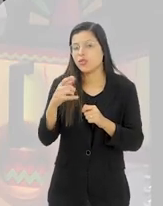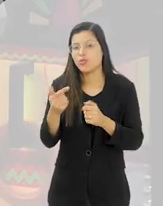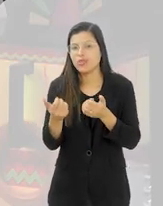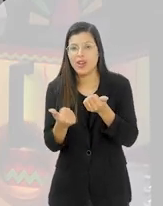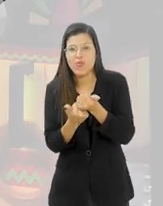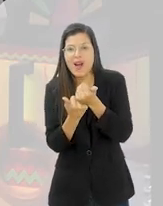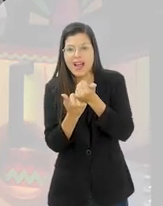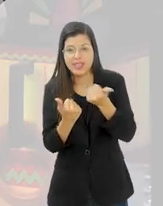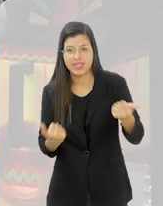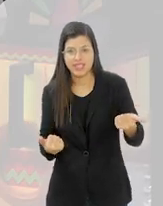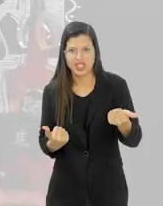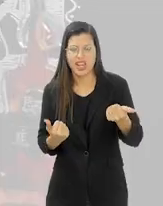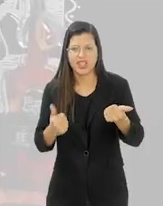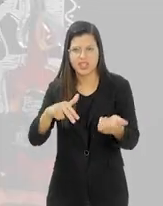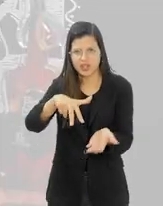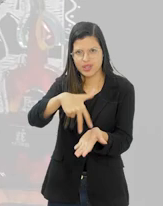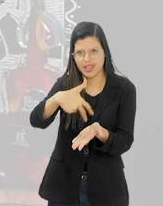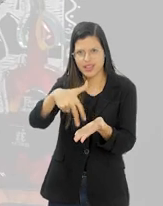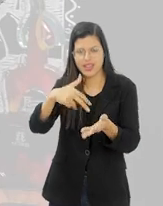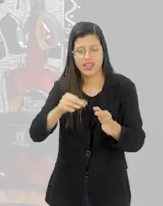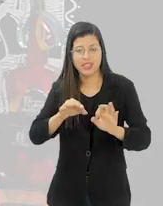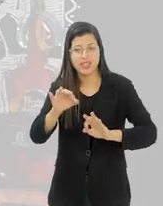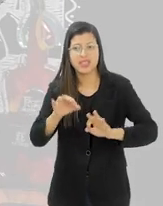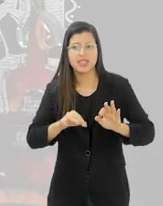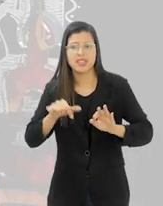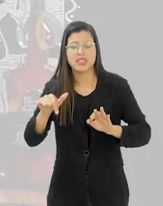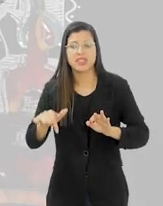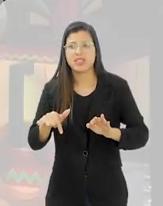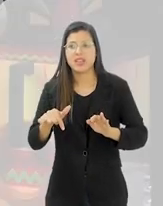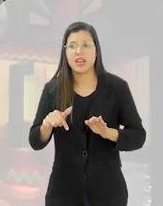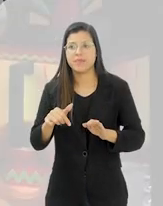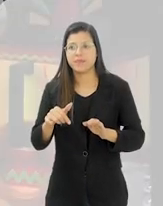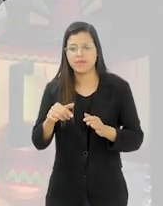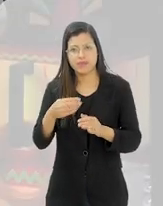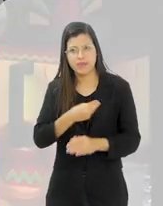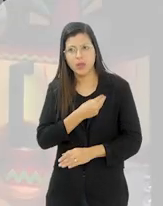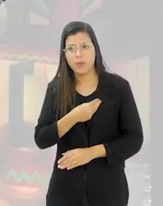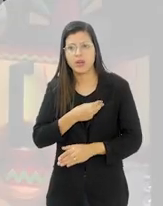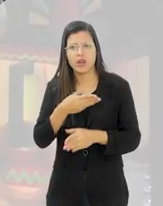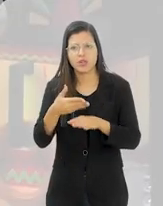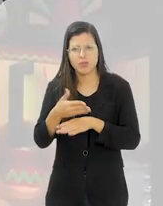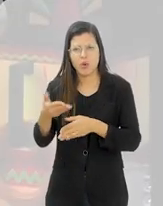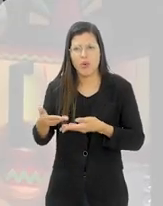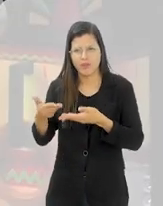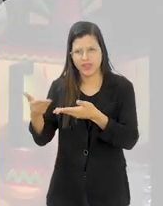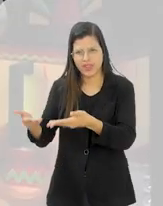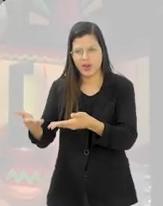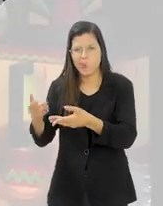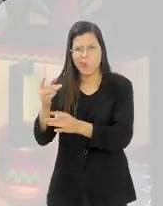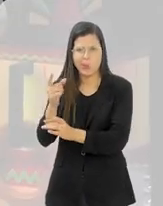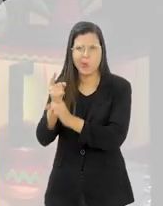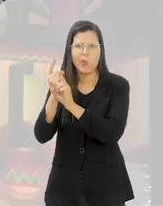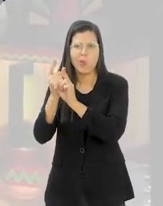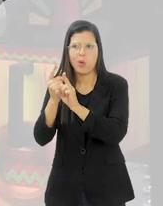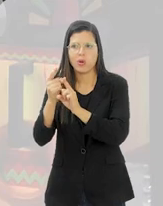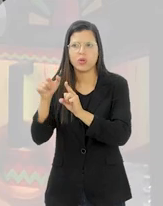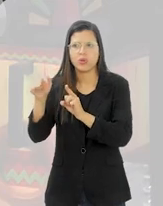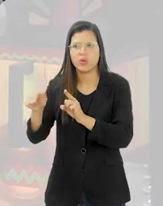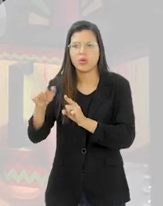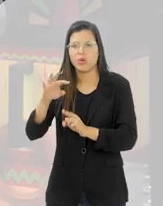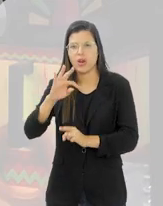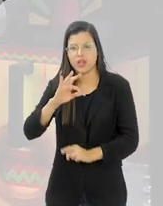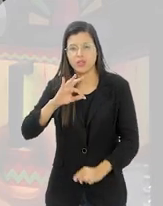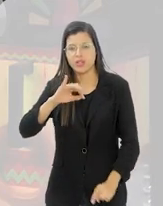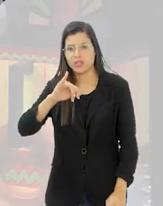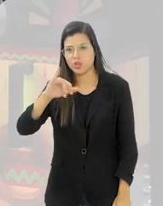de coreógrafo. Ele é o nosso braço direito, o nosso braço esquerdo. Eu escutei isso quando eu participei, que eles me convidaram num encontro deles,